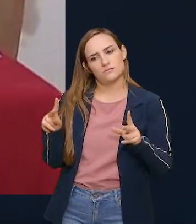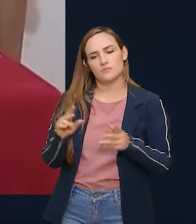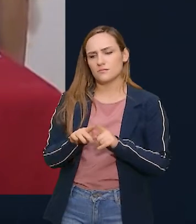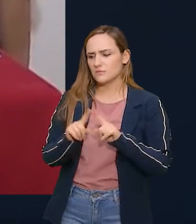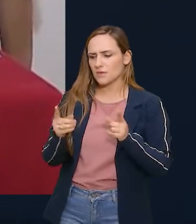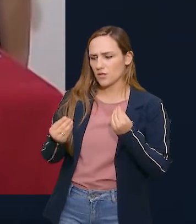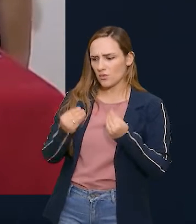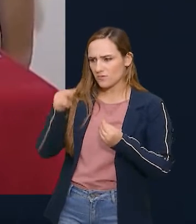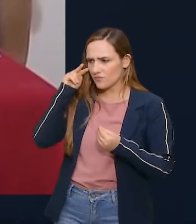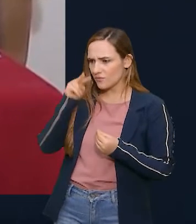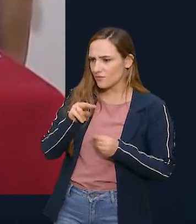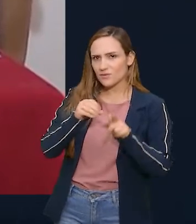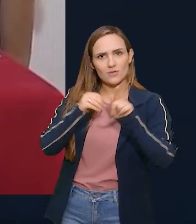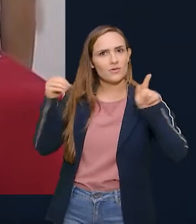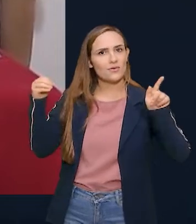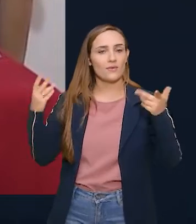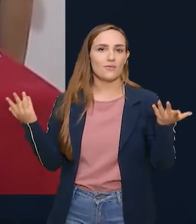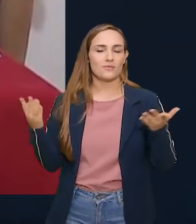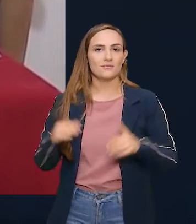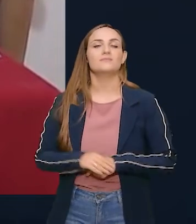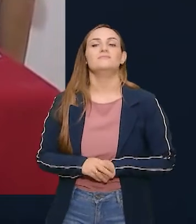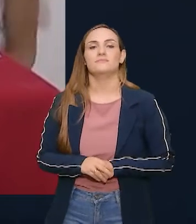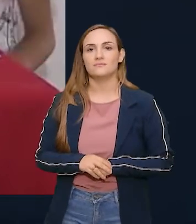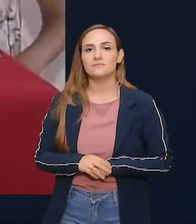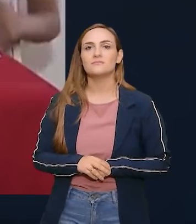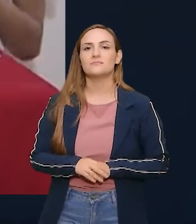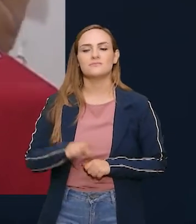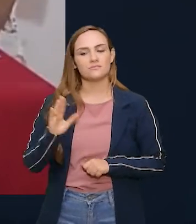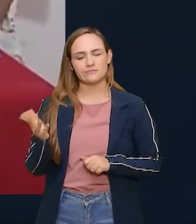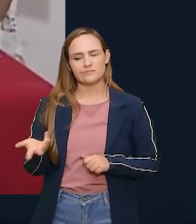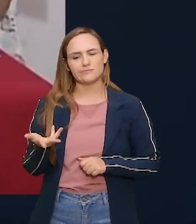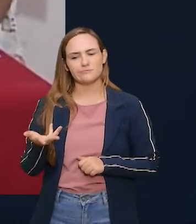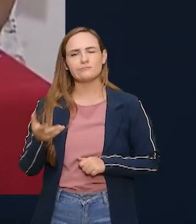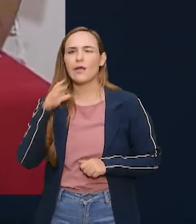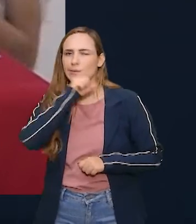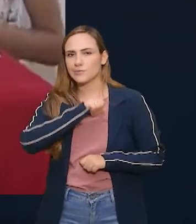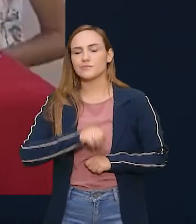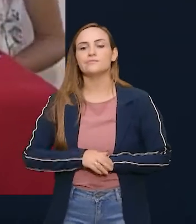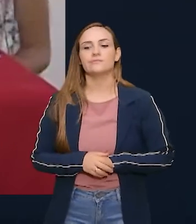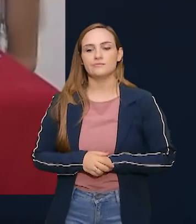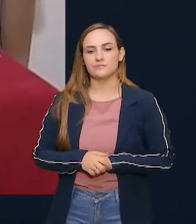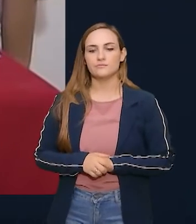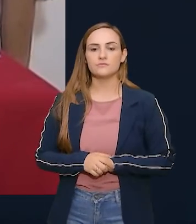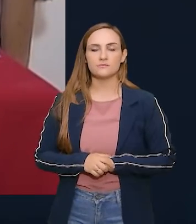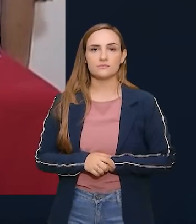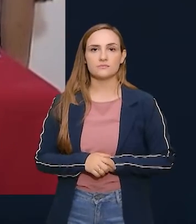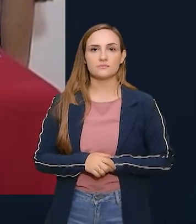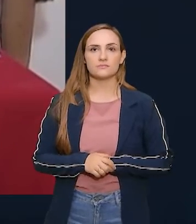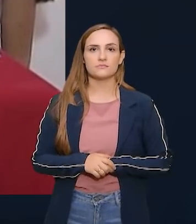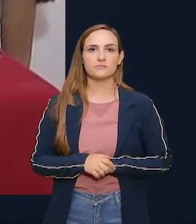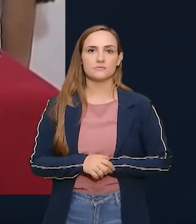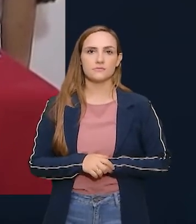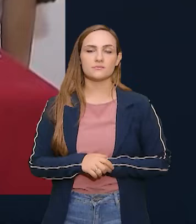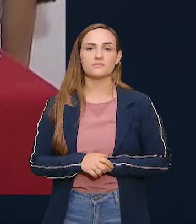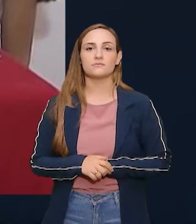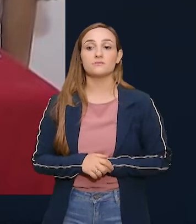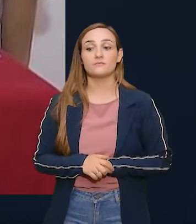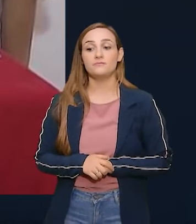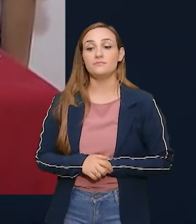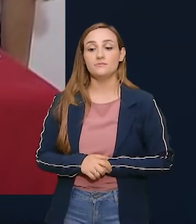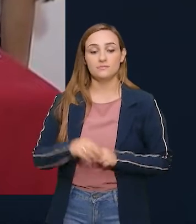eu olhei assim e falei: ué, mas onde que você está procurando Google, minha filha? Então ela sempre foi muito para frente